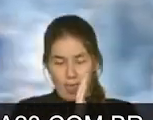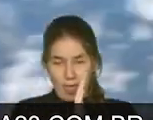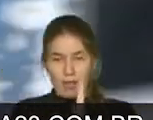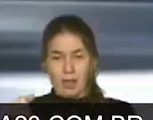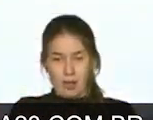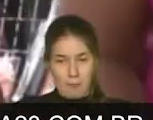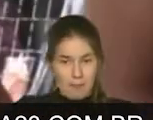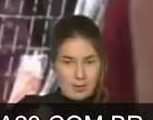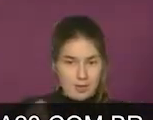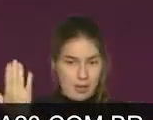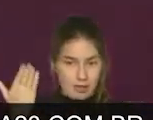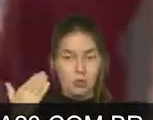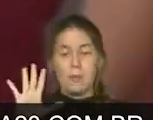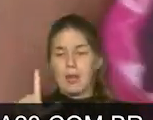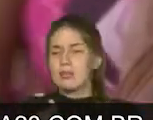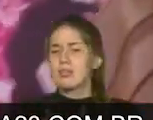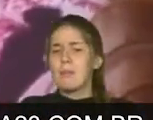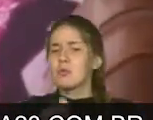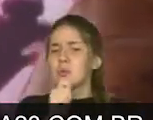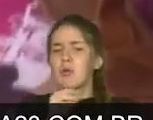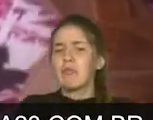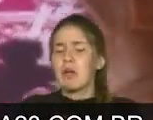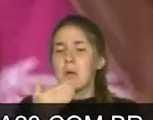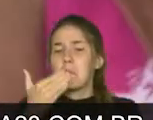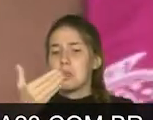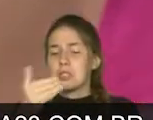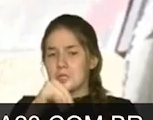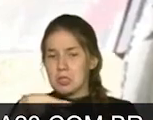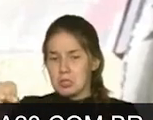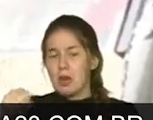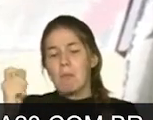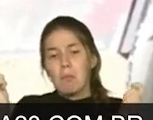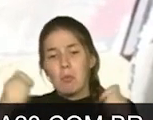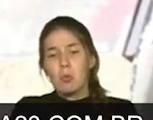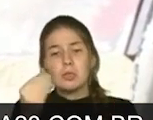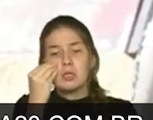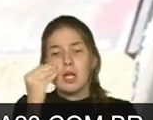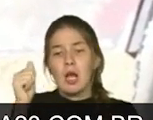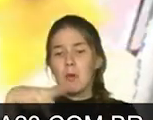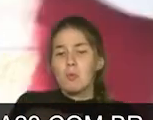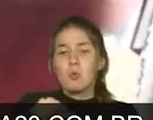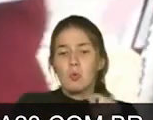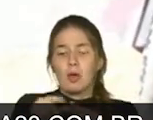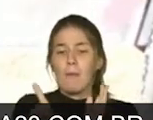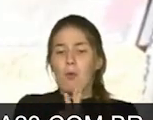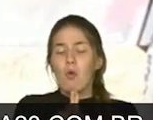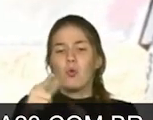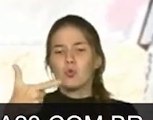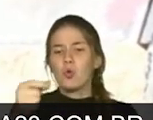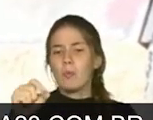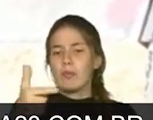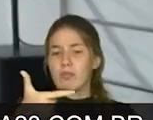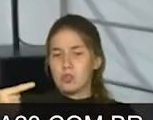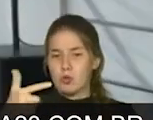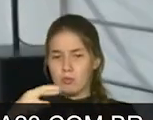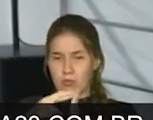do ano passado, mas que ainda não fizeram o pedido no INSS, é possível se aposentar pelas normas de